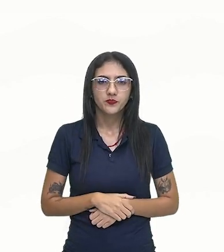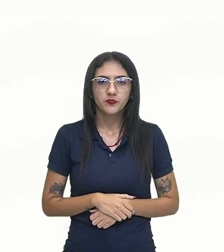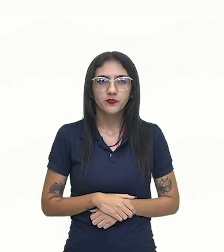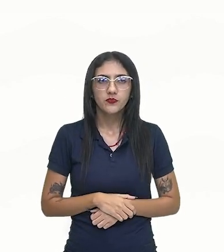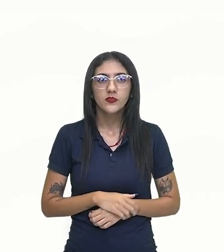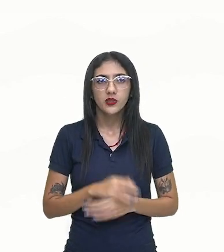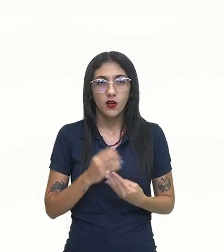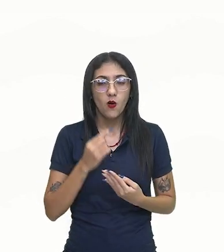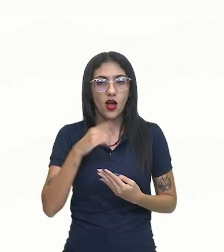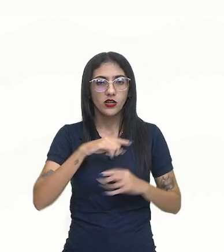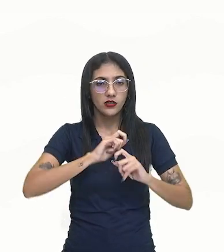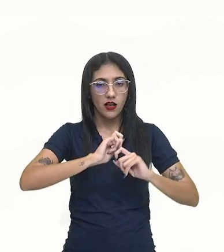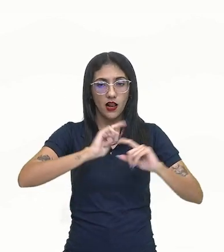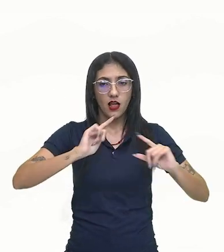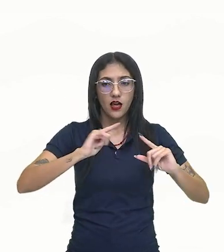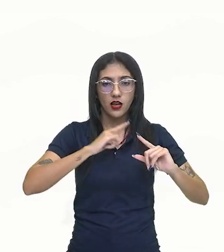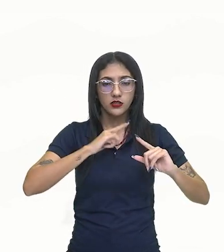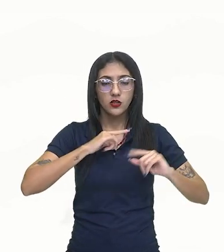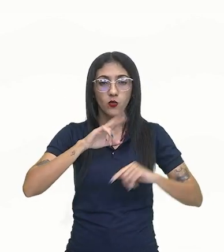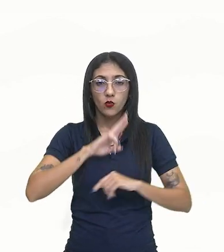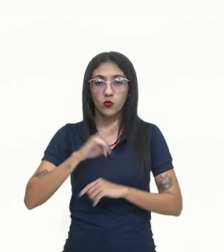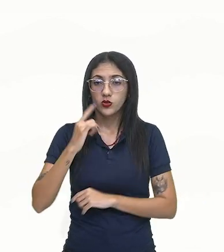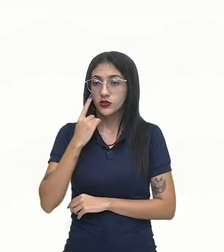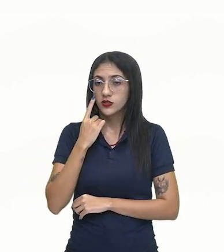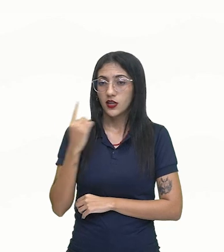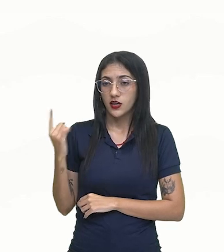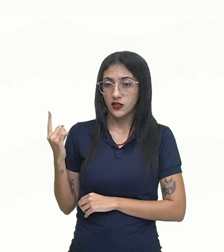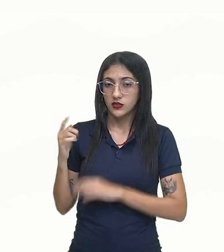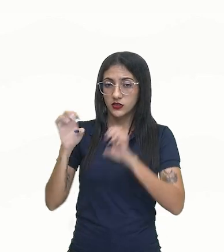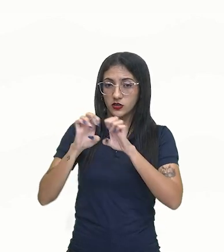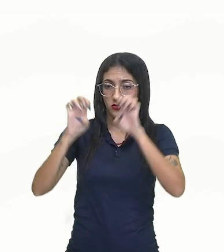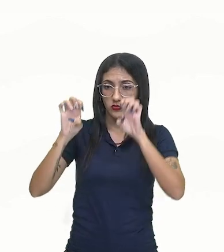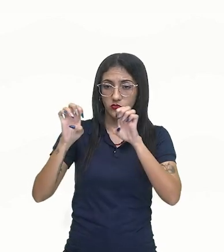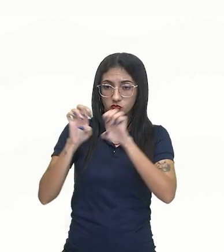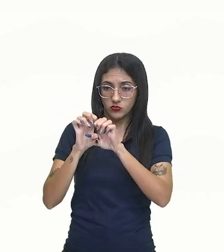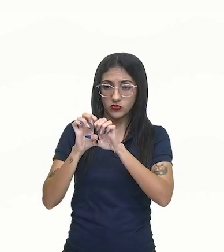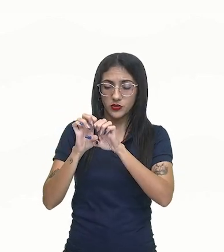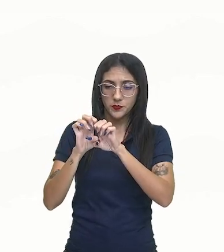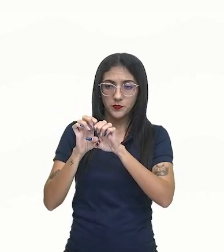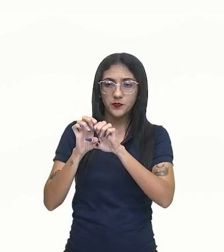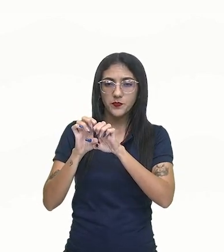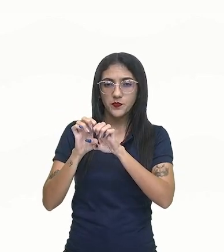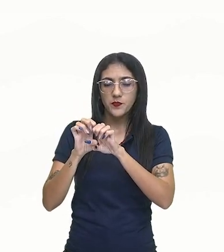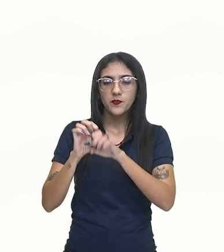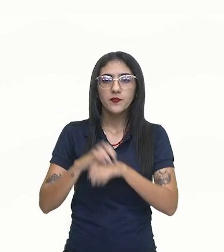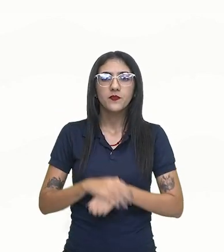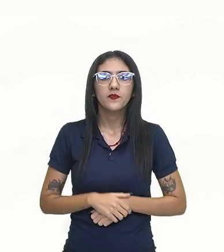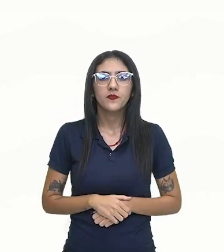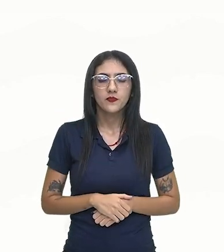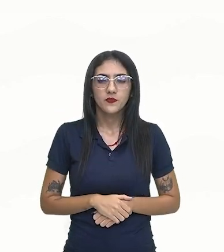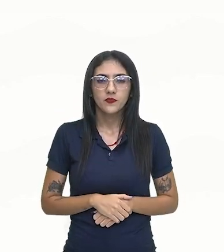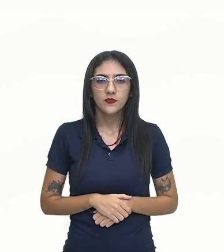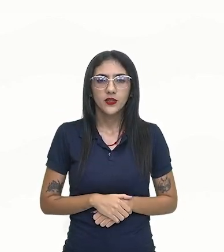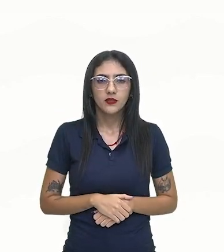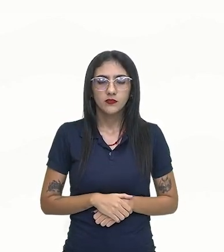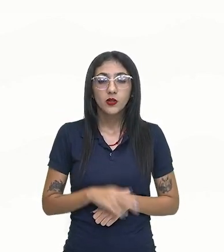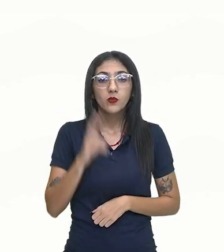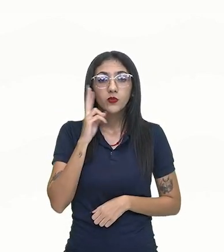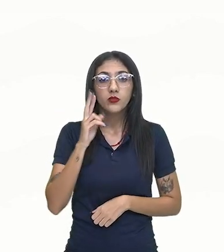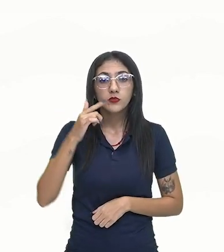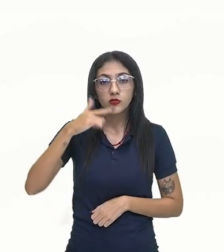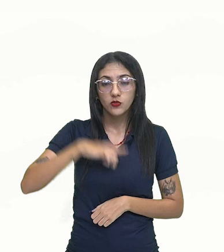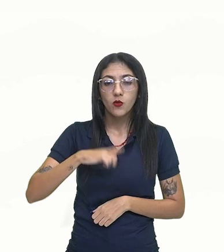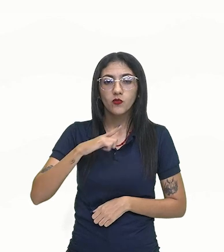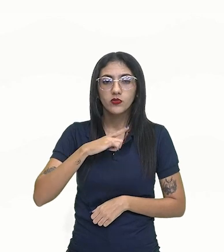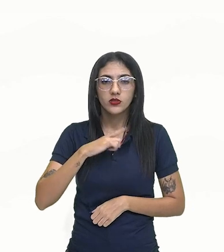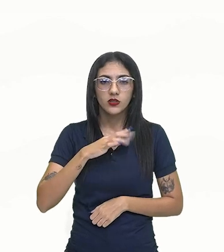clara ela vai acontecer aqui nessa estrutura chamada grânulo, né, no tilacóide. Nós vamos ter, como foi falado, a